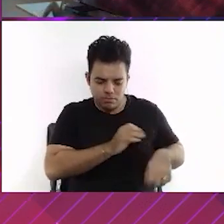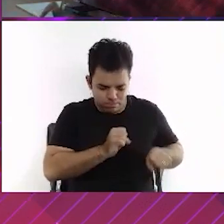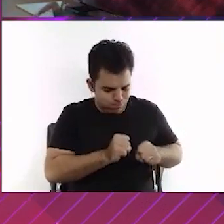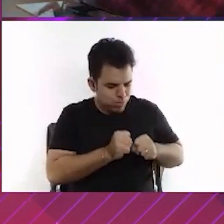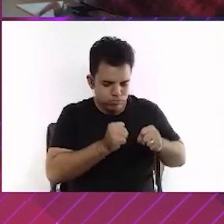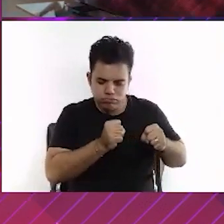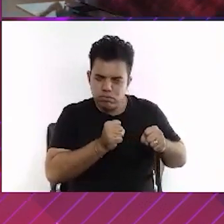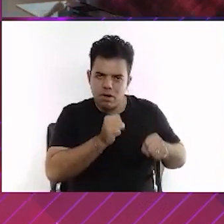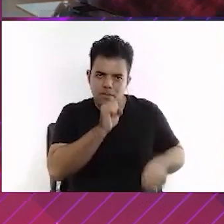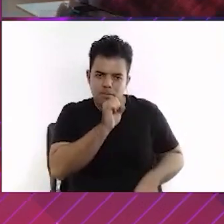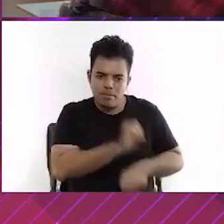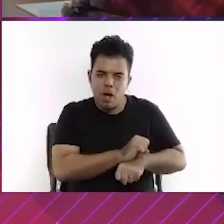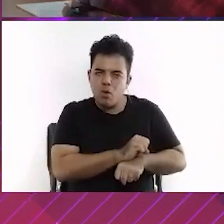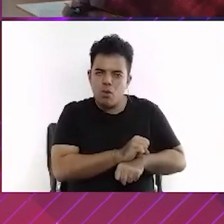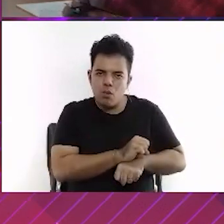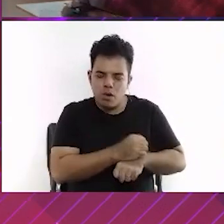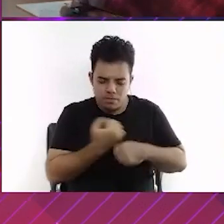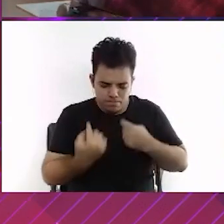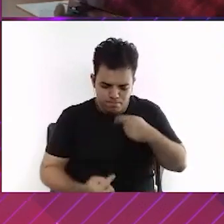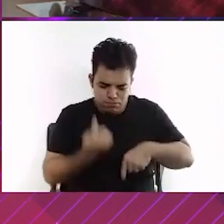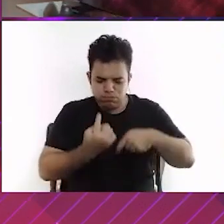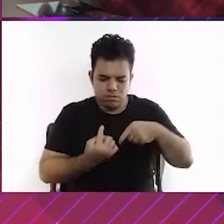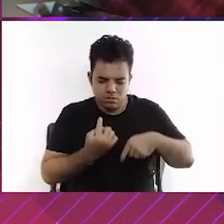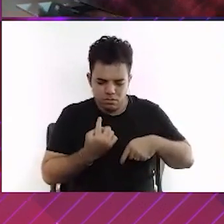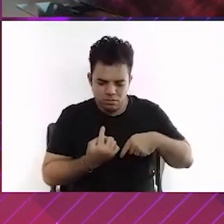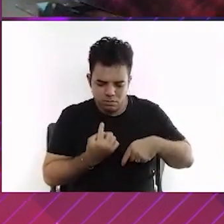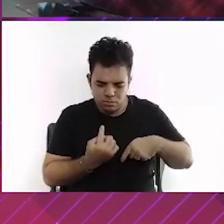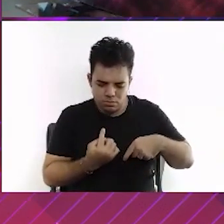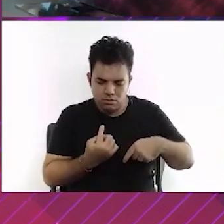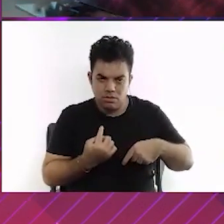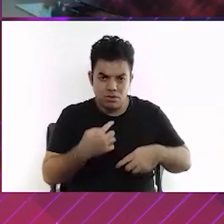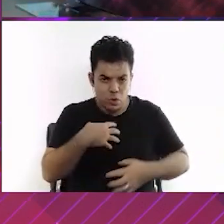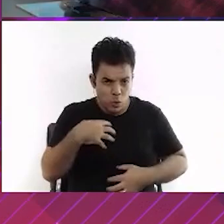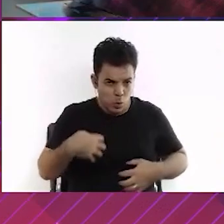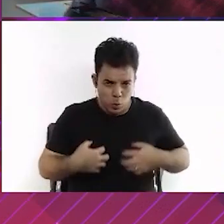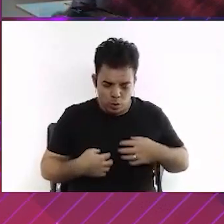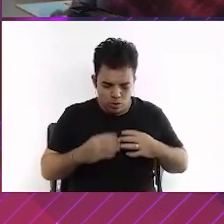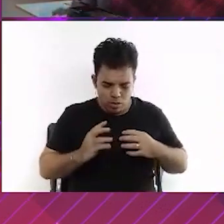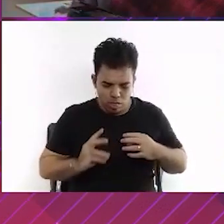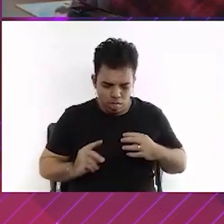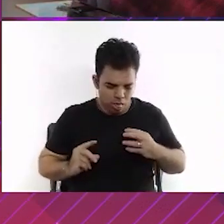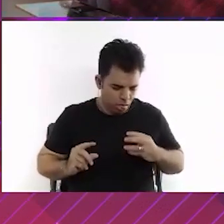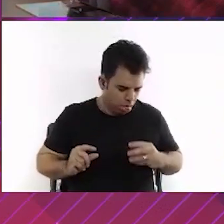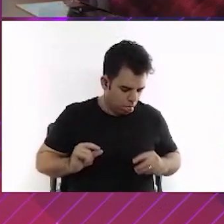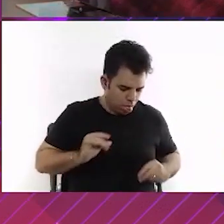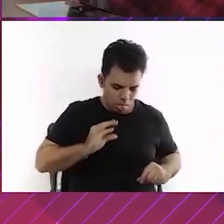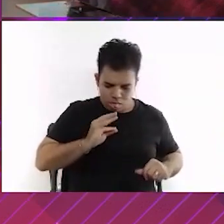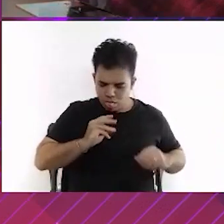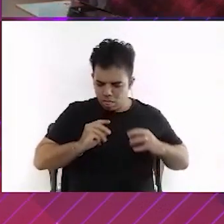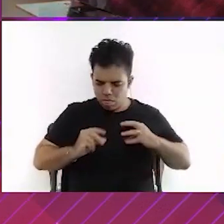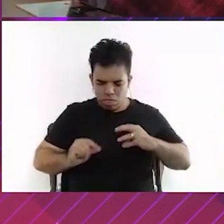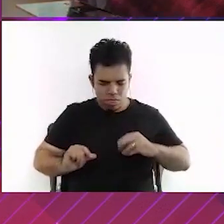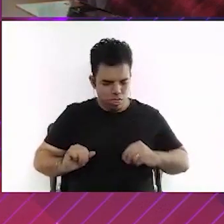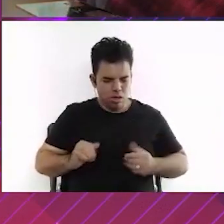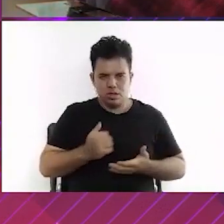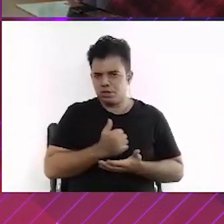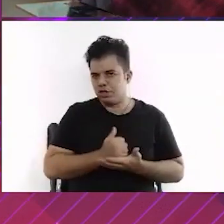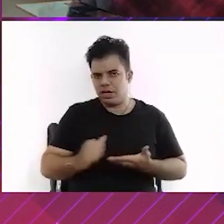eles não são mais, como é que eu posso dizer? Eles não estão mais aptos a serem doados. Né?